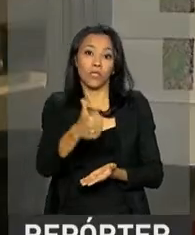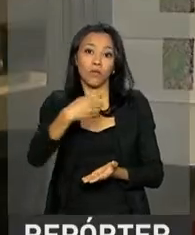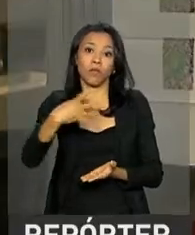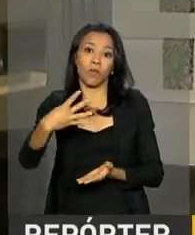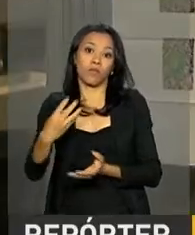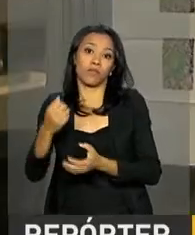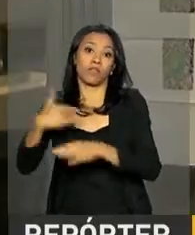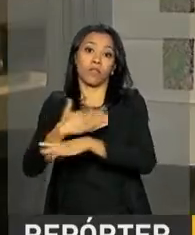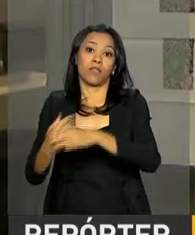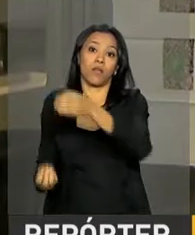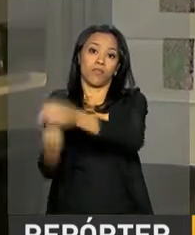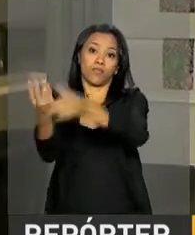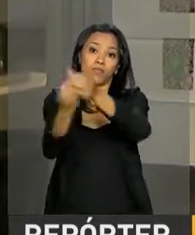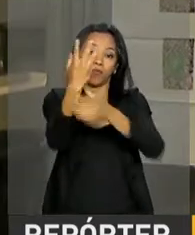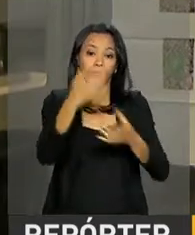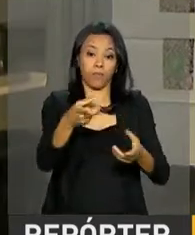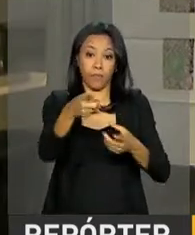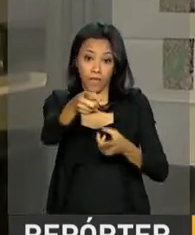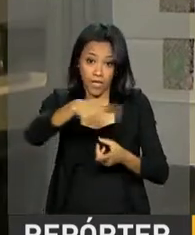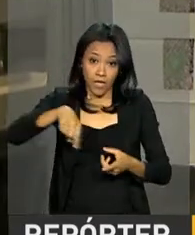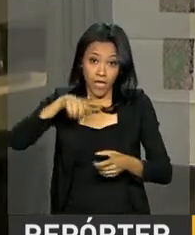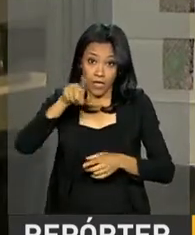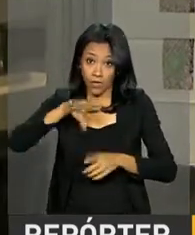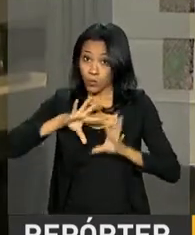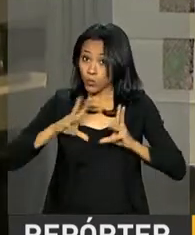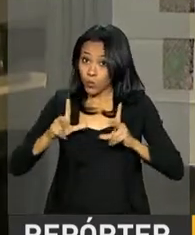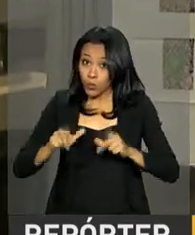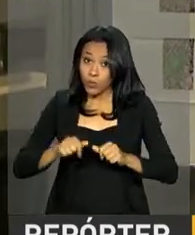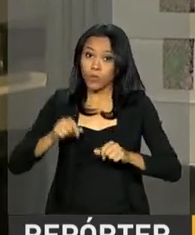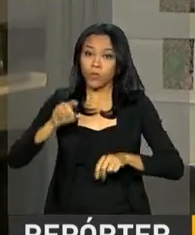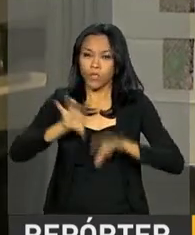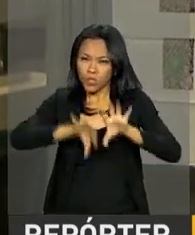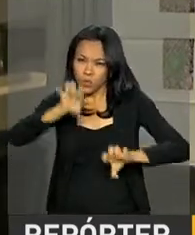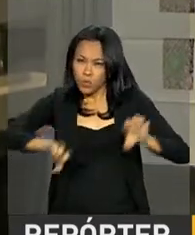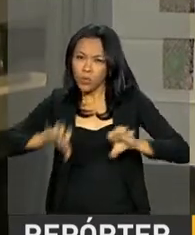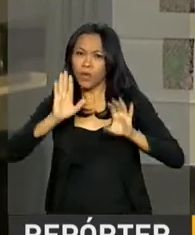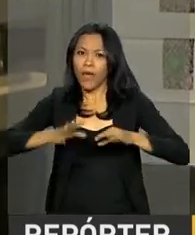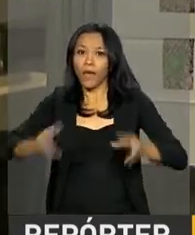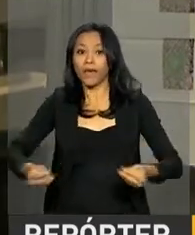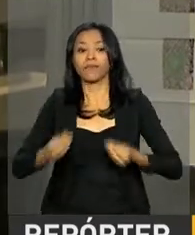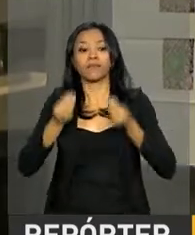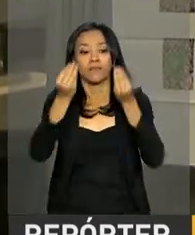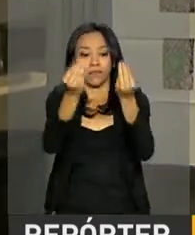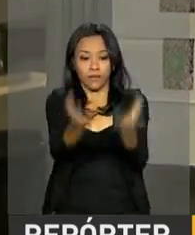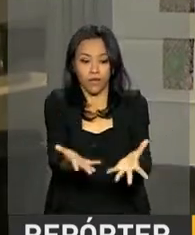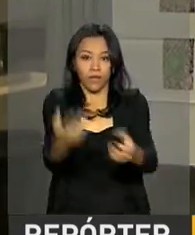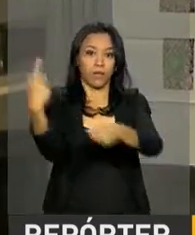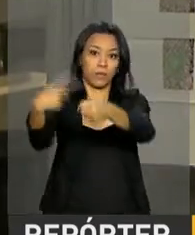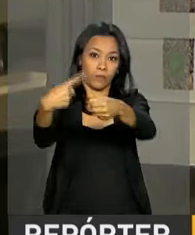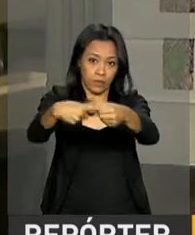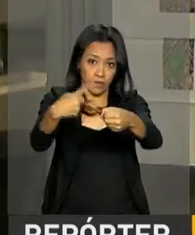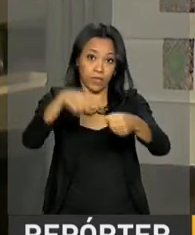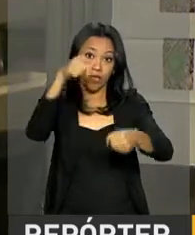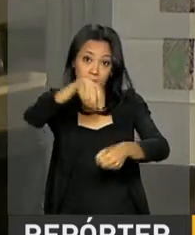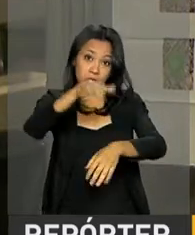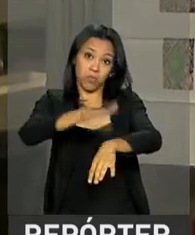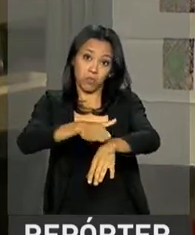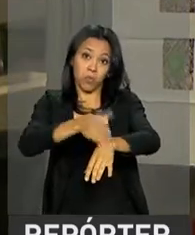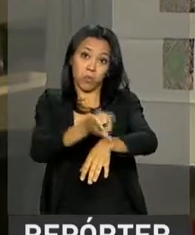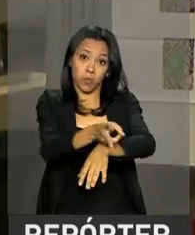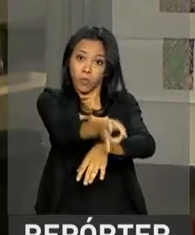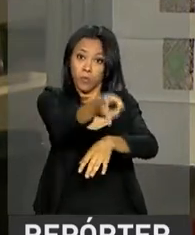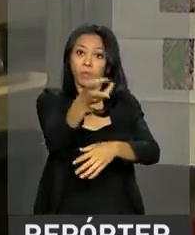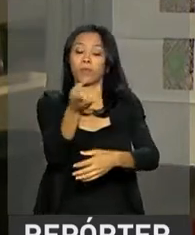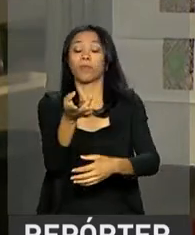infraestrutura é entregue ao município, ela é doada ao município, que tem a obrigação de contratar o link, garantir a manutenção dessa